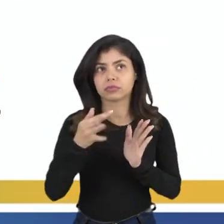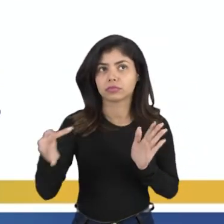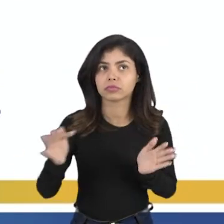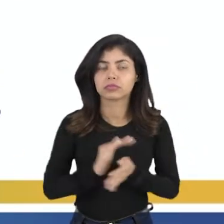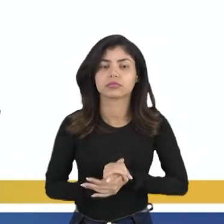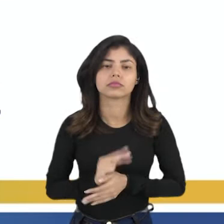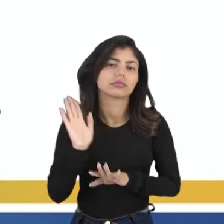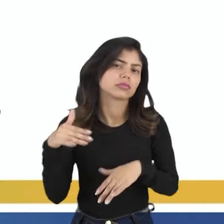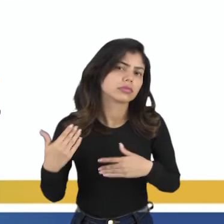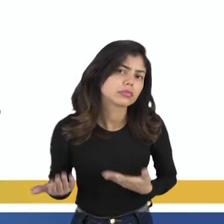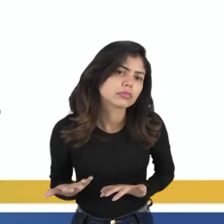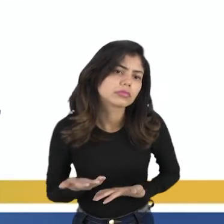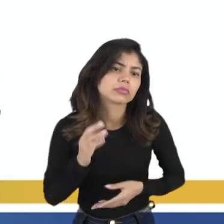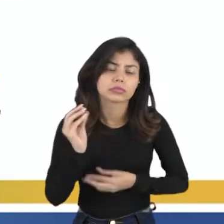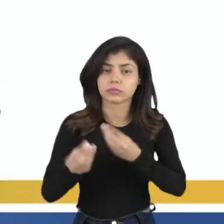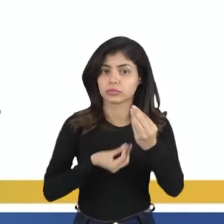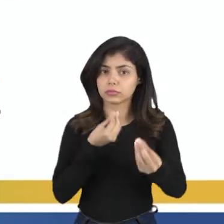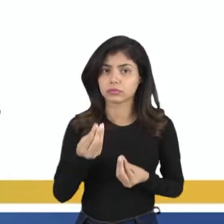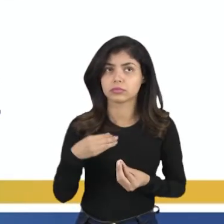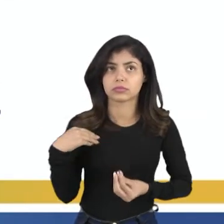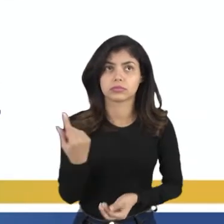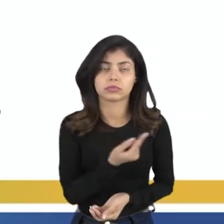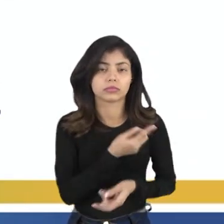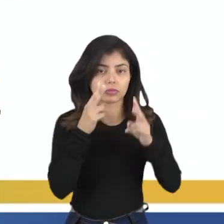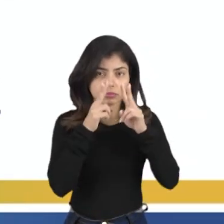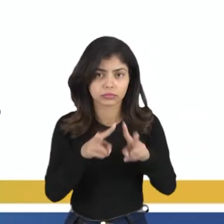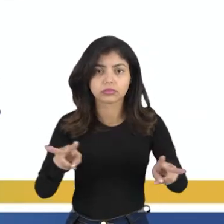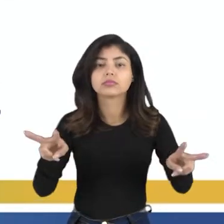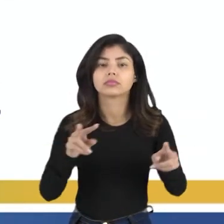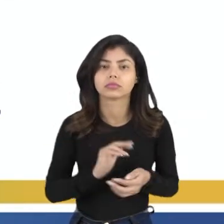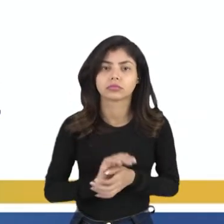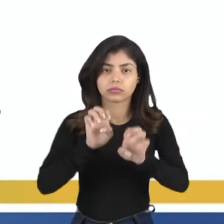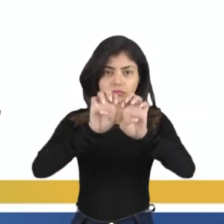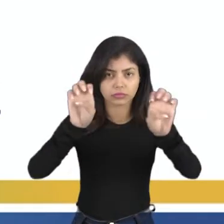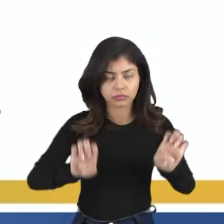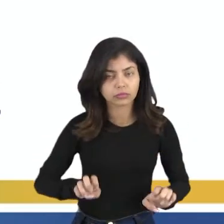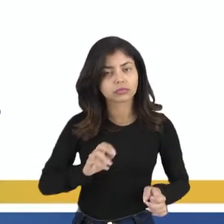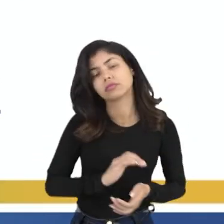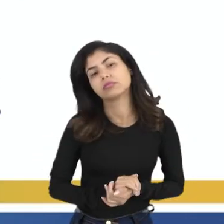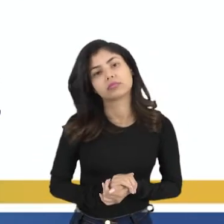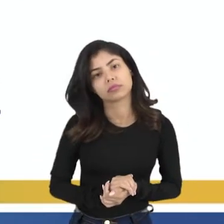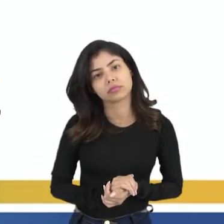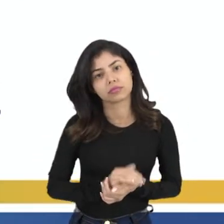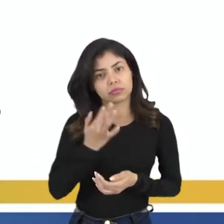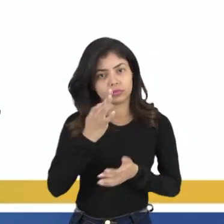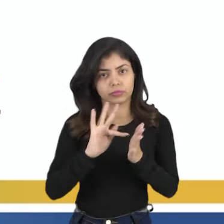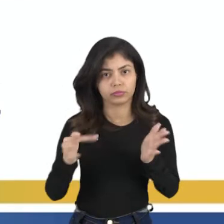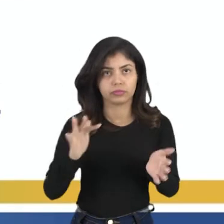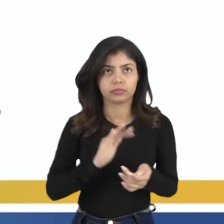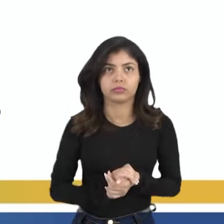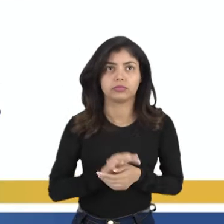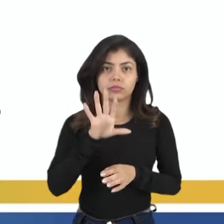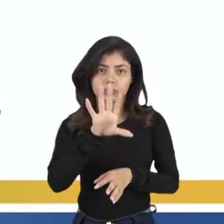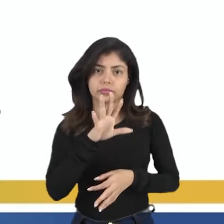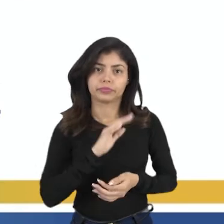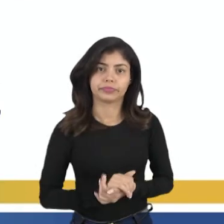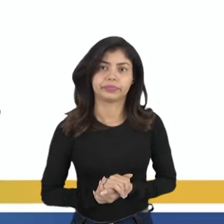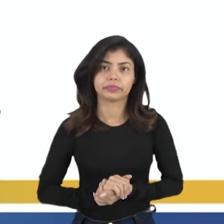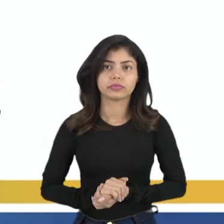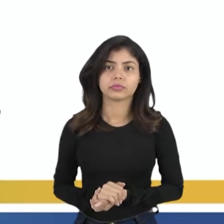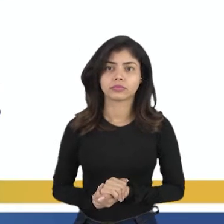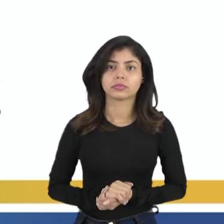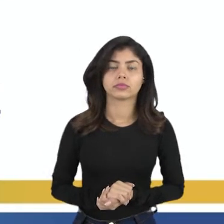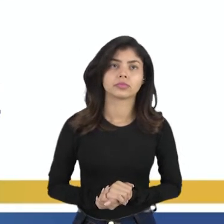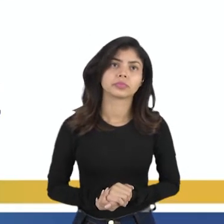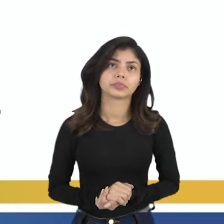é estabelecida pela. Como é que nós vamos visualizar essa estrutura e a função? A função